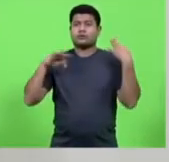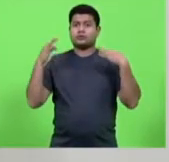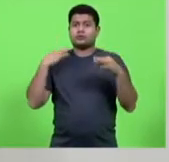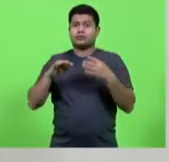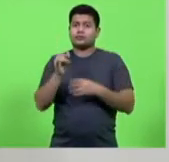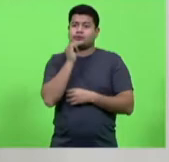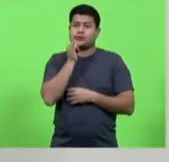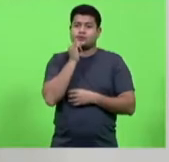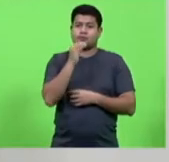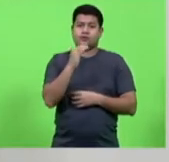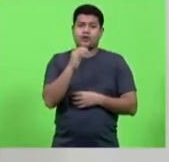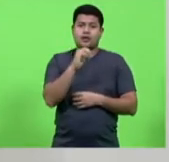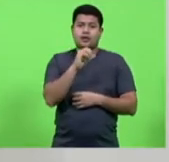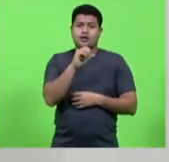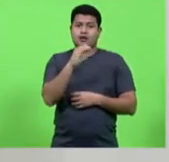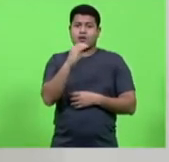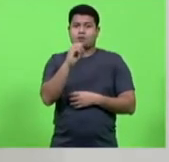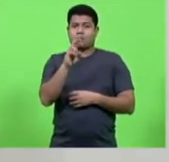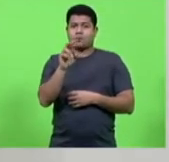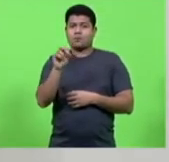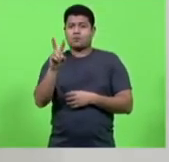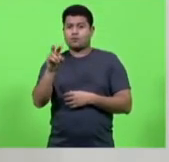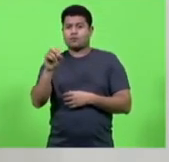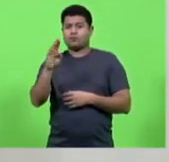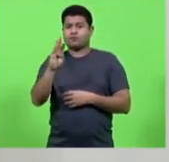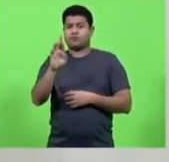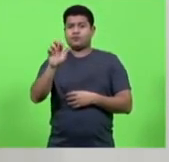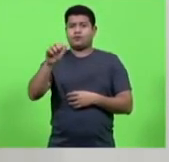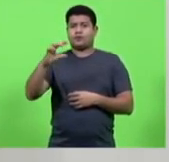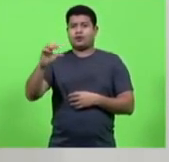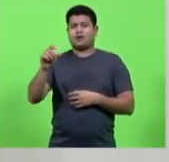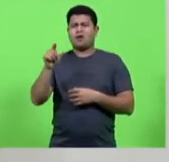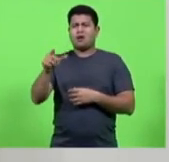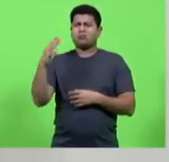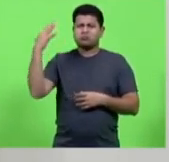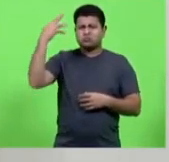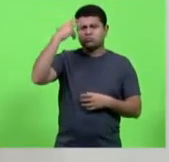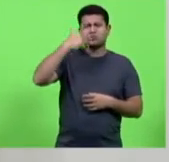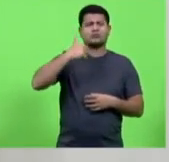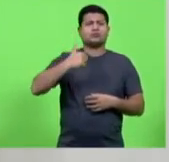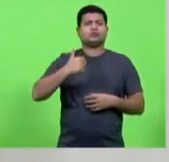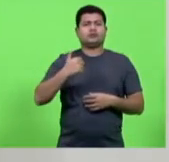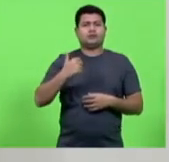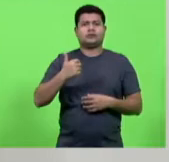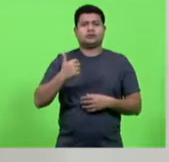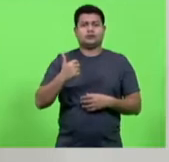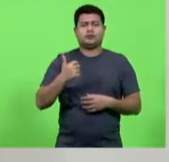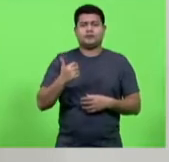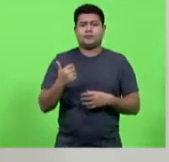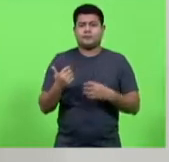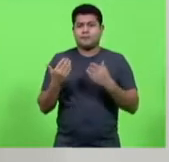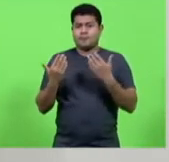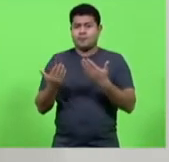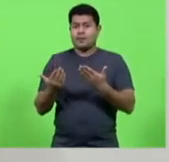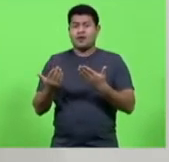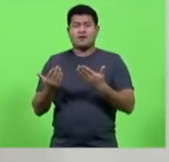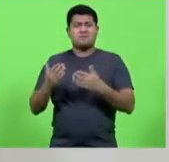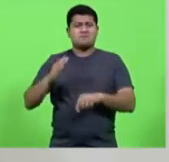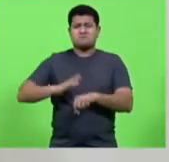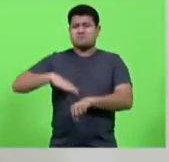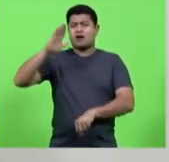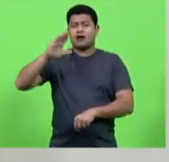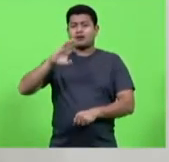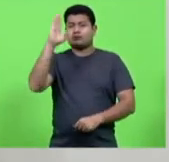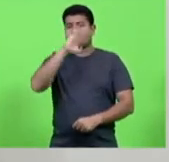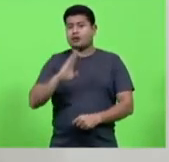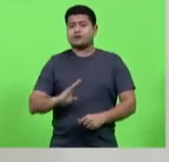Corvo Branco é uma das paisagens mais bonitas, senhor presidente, do nosso Brasil e possui